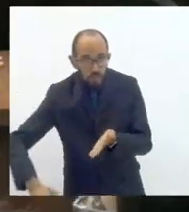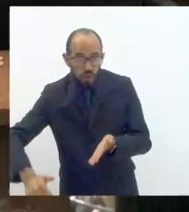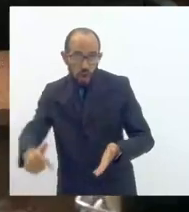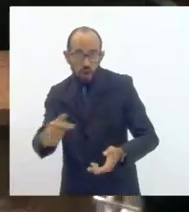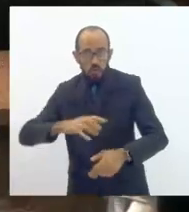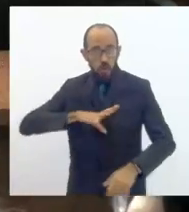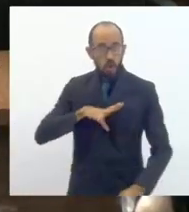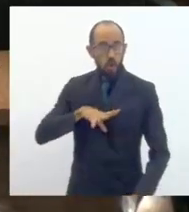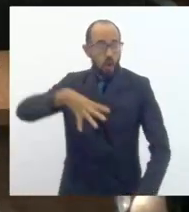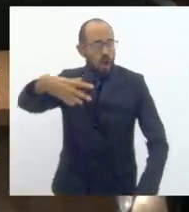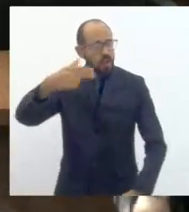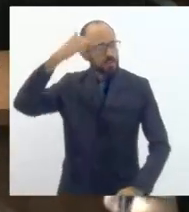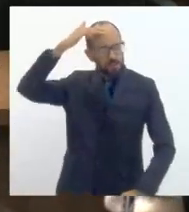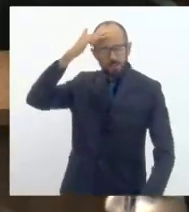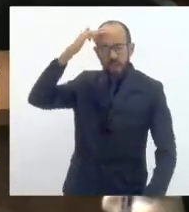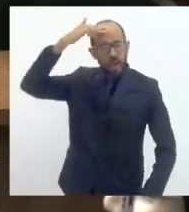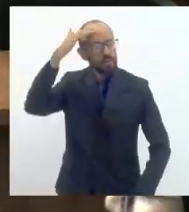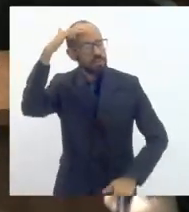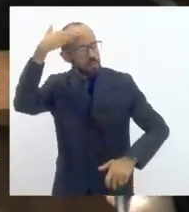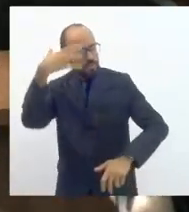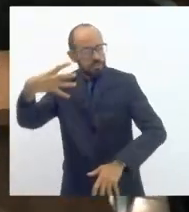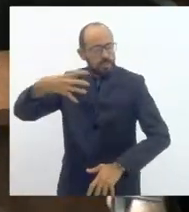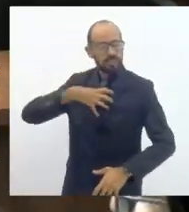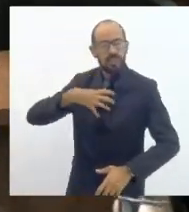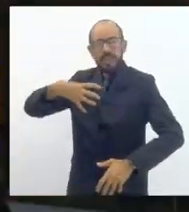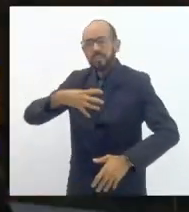Coragem, sonhos,